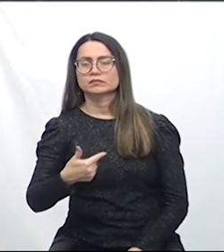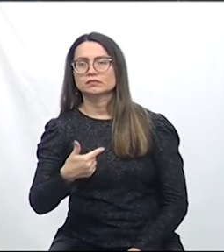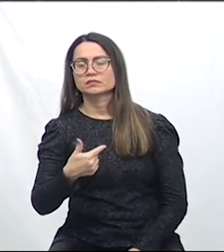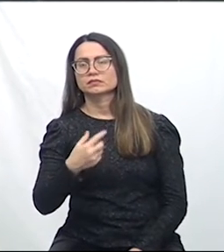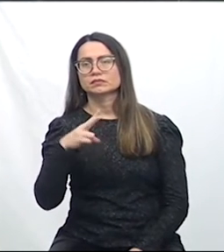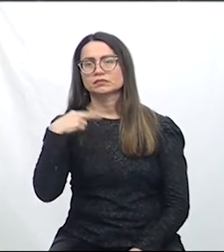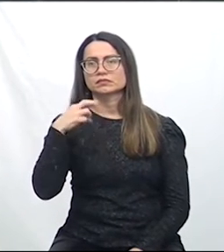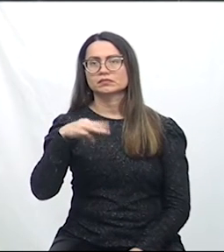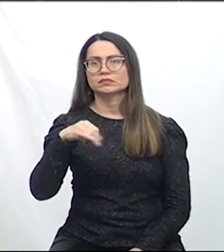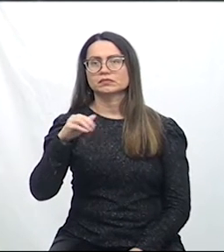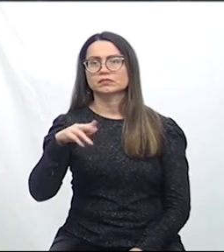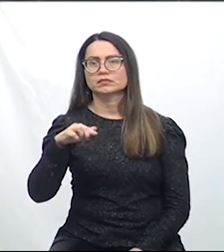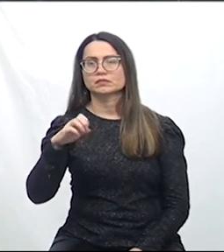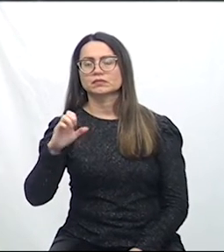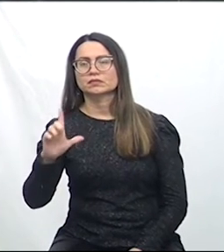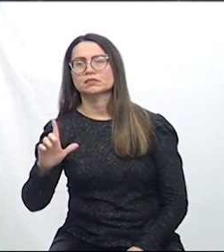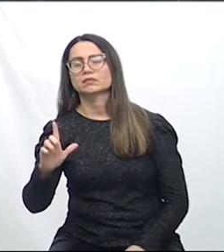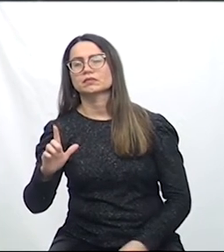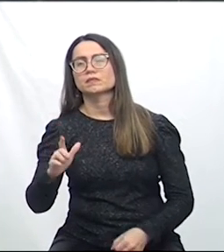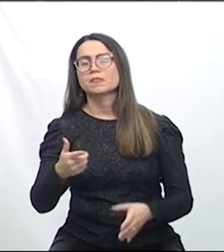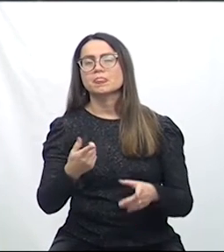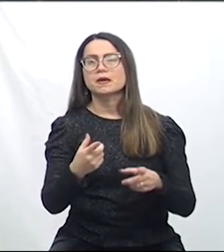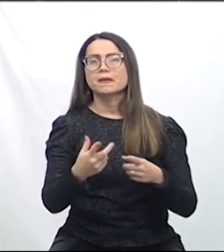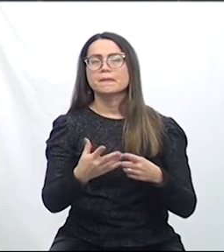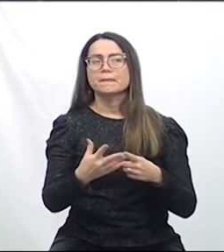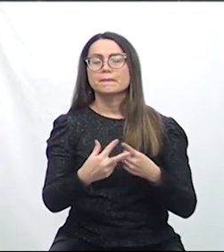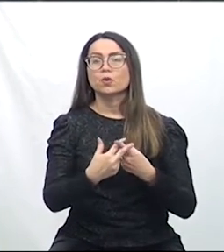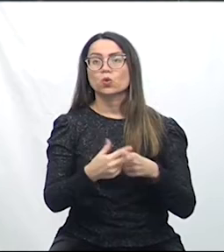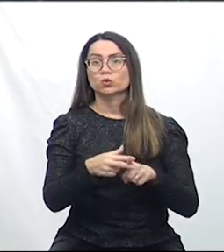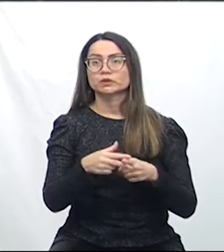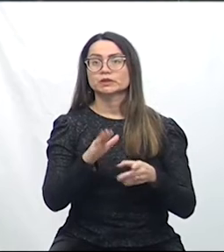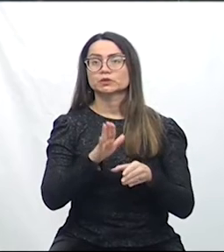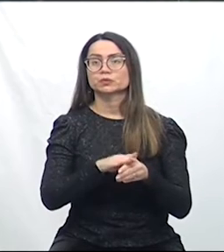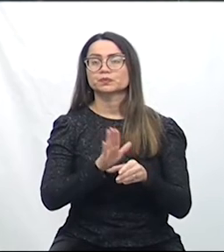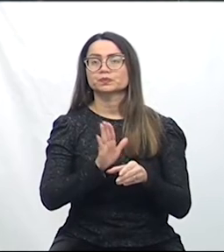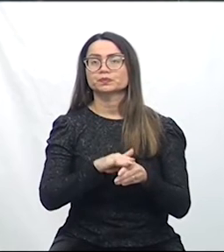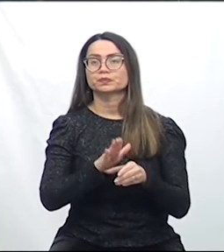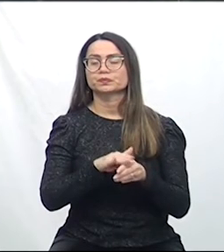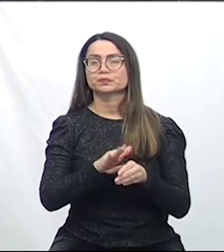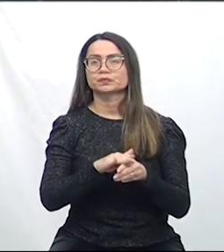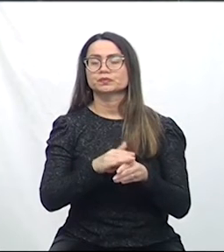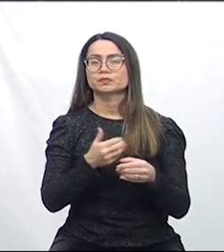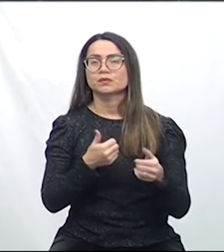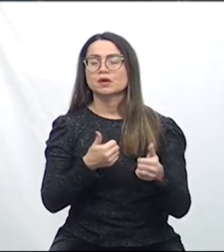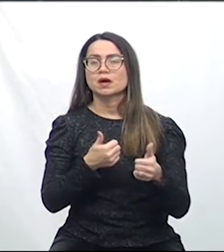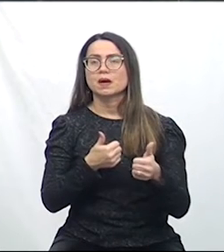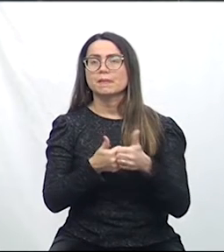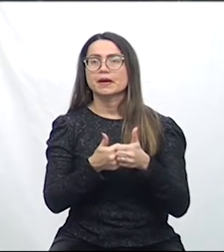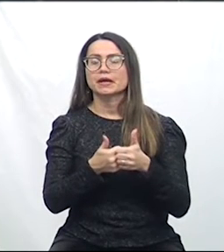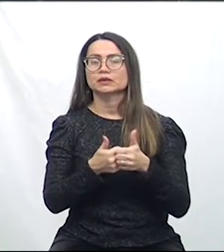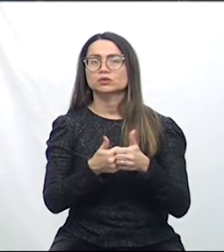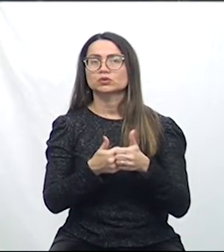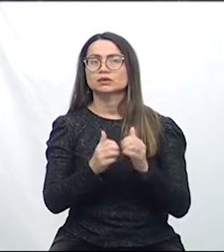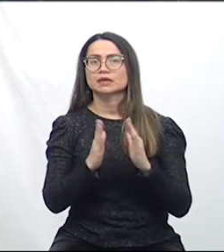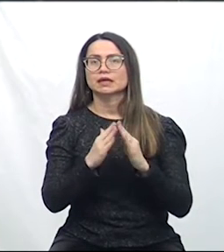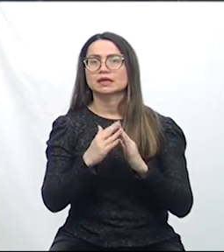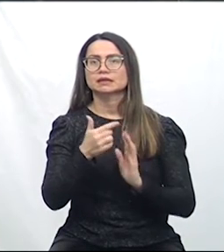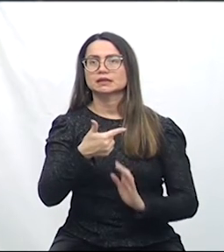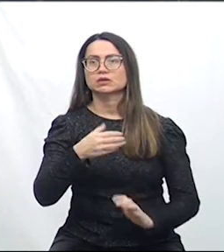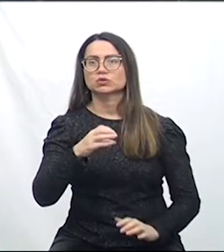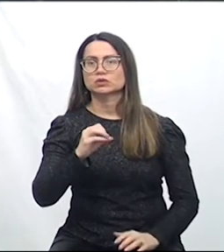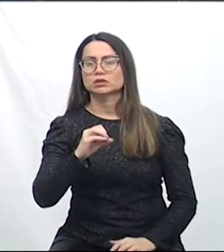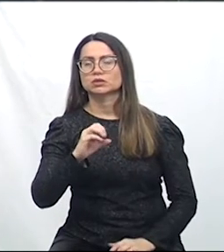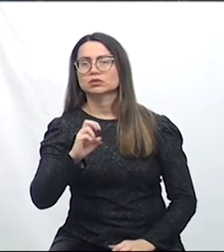na tampa da boca de lobo localizada na rua Melvin Jones, próximo ao imóvel 205, número 205,